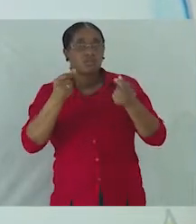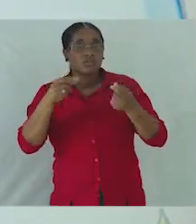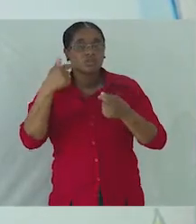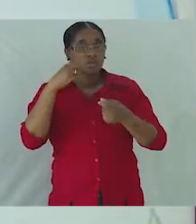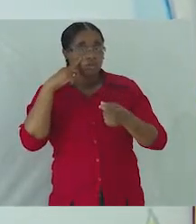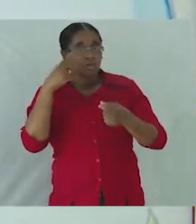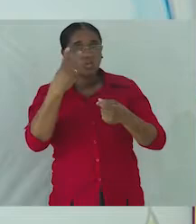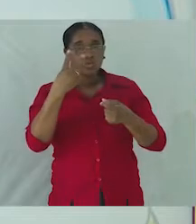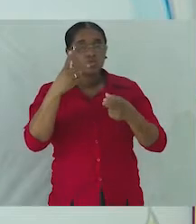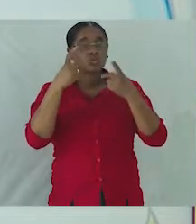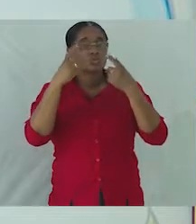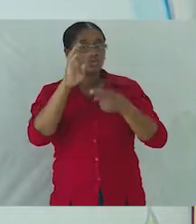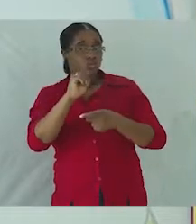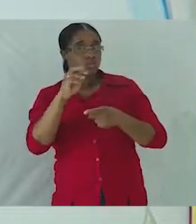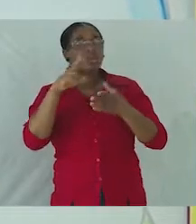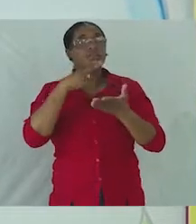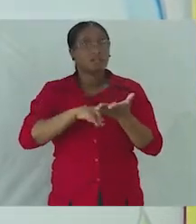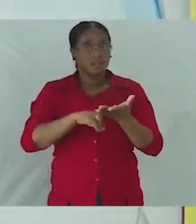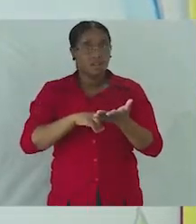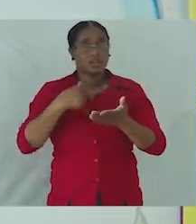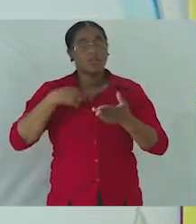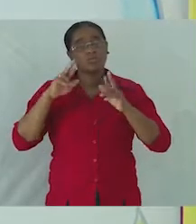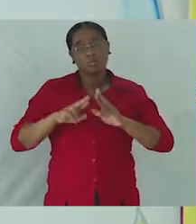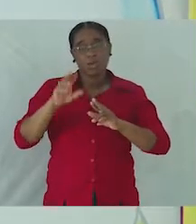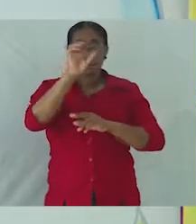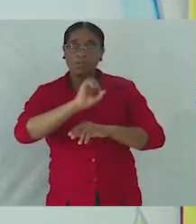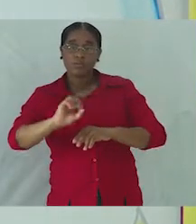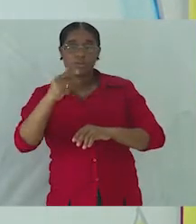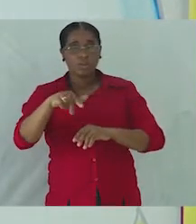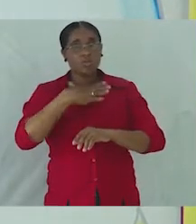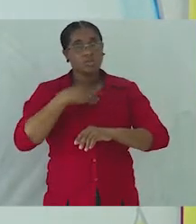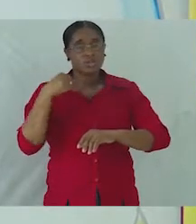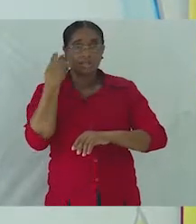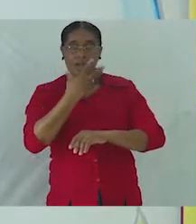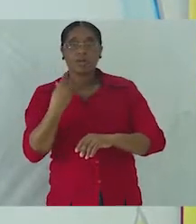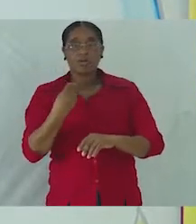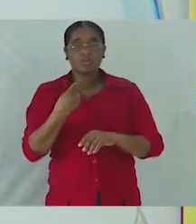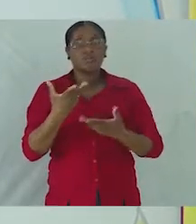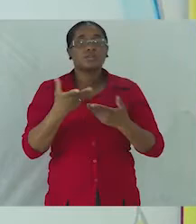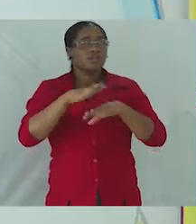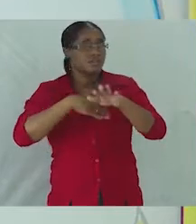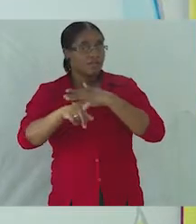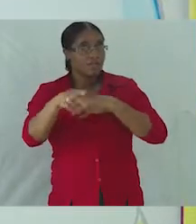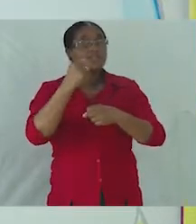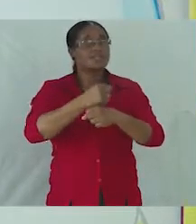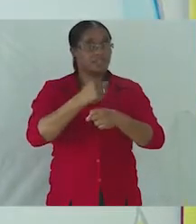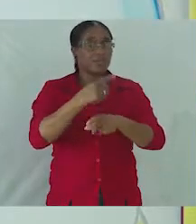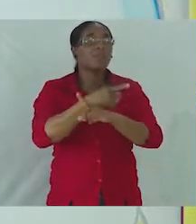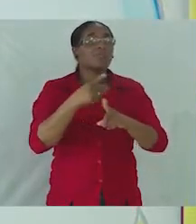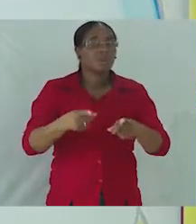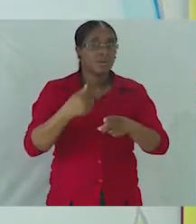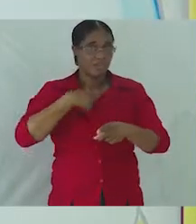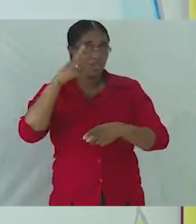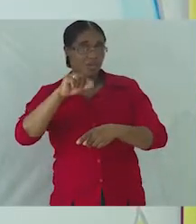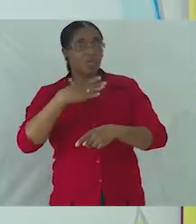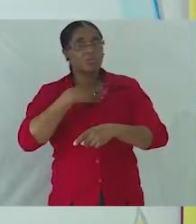reais distintas. Bom, espero que vocês tenham gostado da aula. que resolvam os exercícios, porque eu